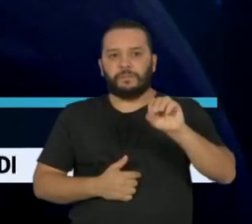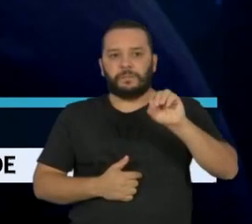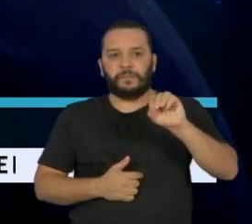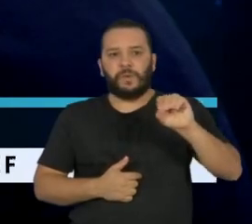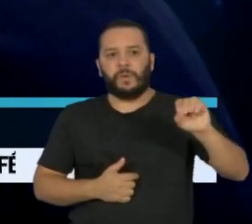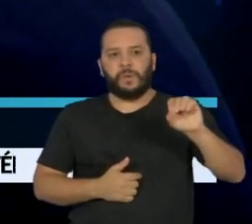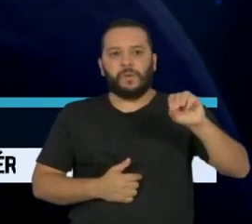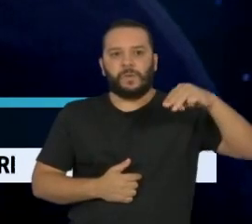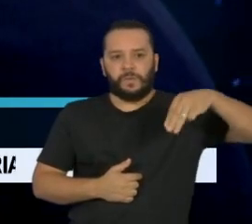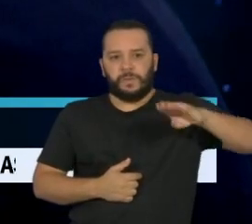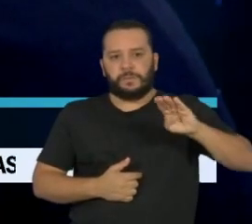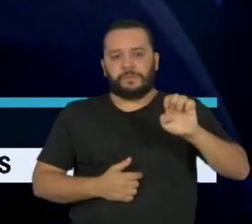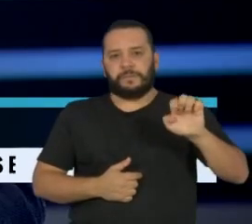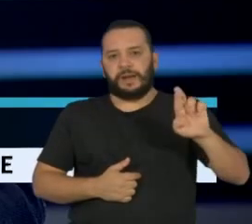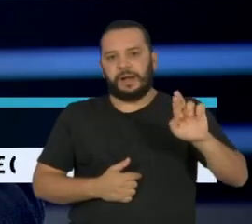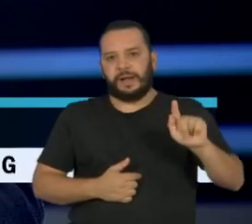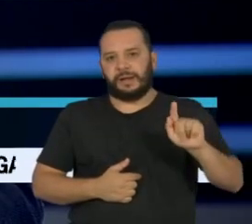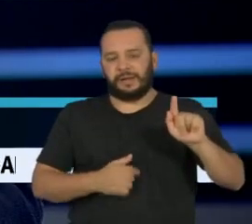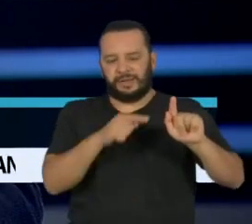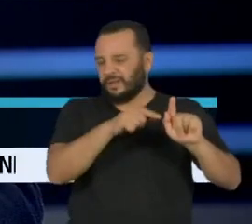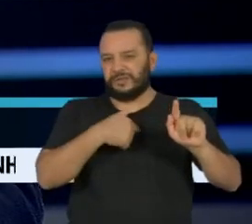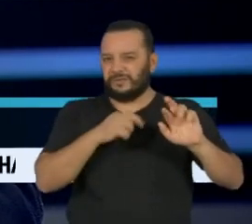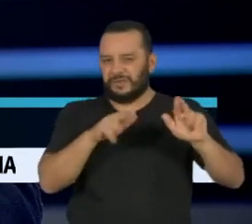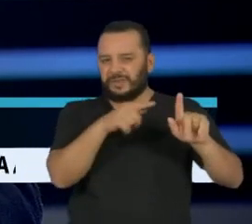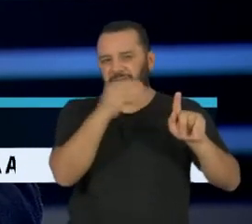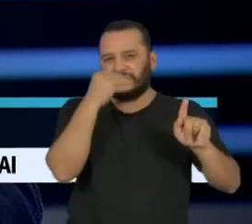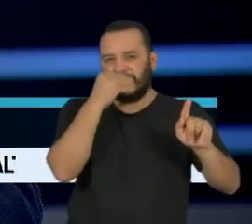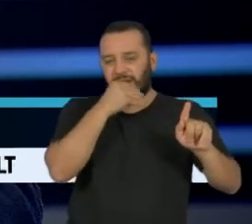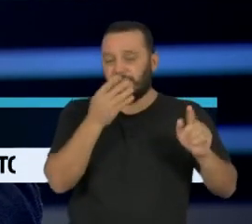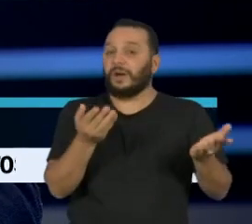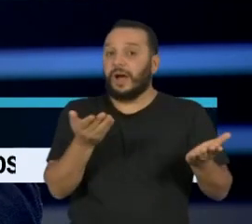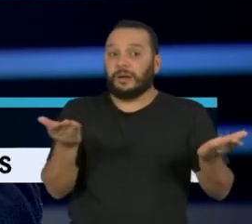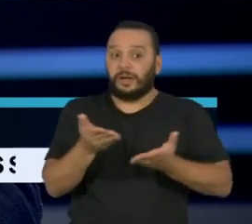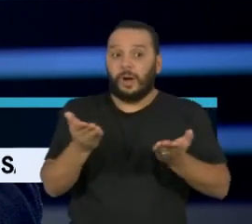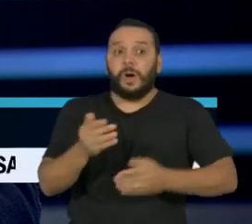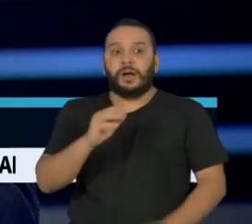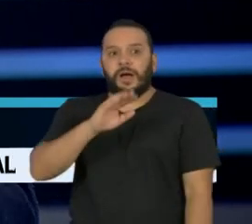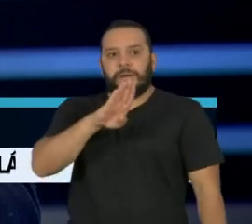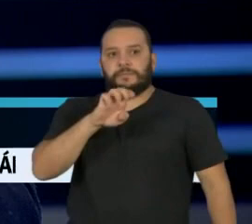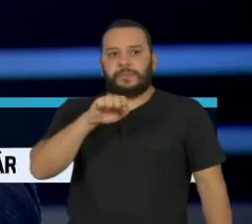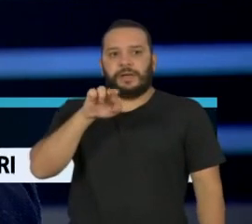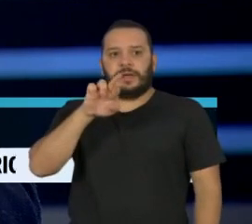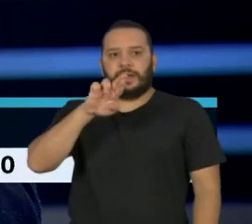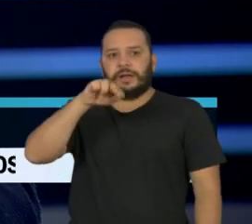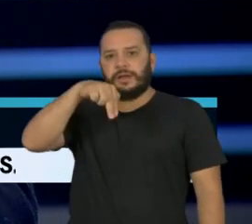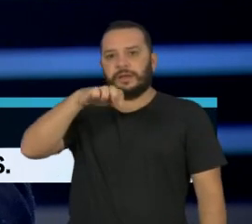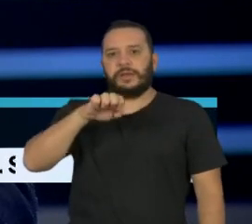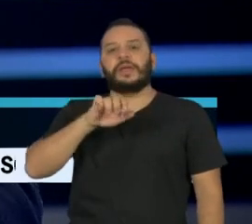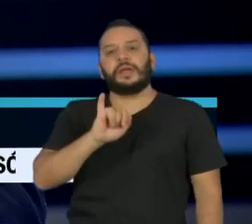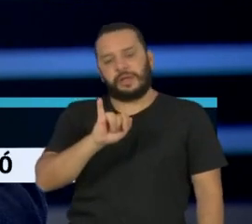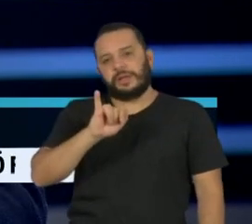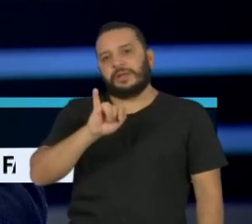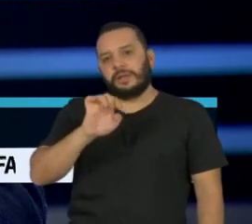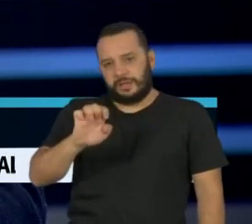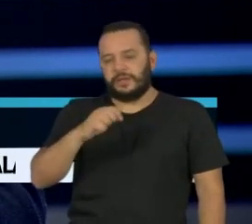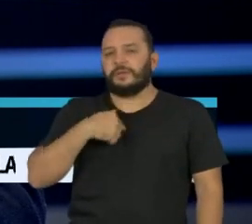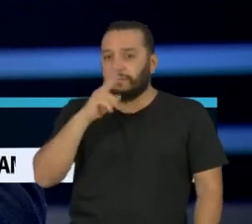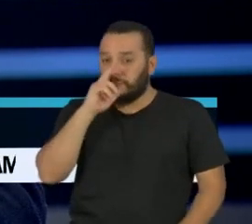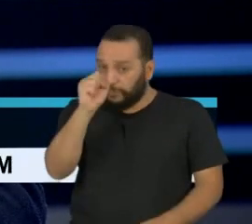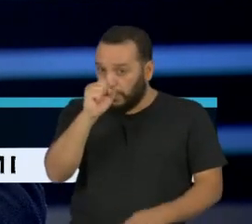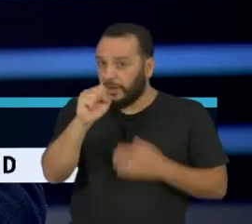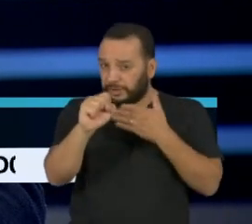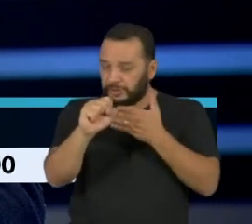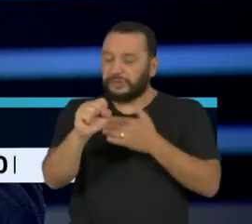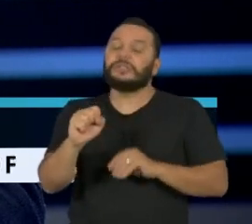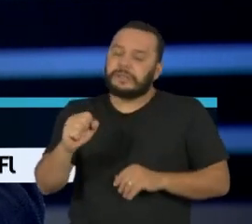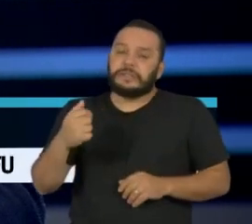querendo atropelar por fora. Essa a chamada super terça, isso vai ficar mais bem definido. O caso do Sanders, que é um candidato para os